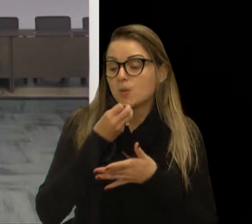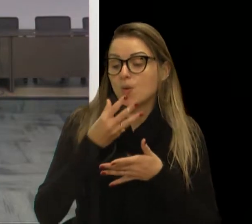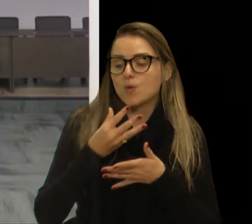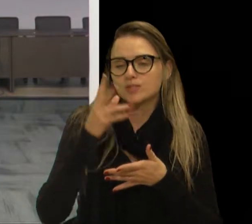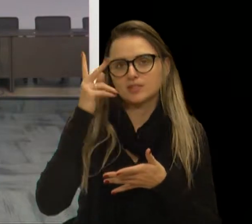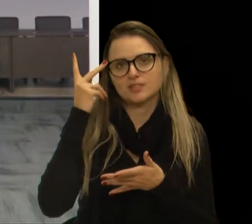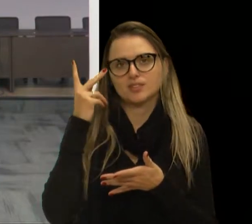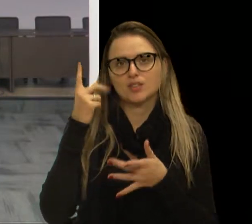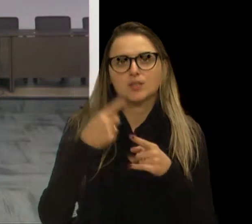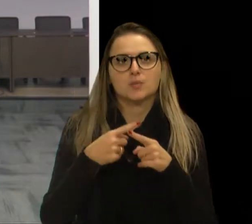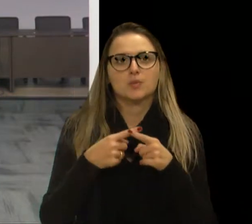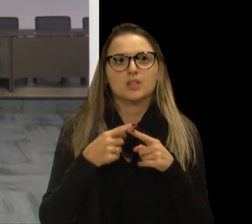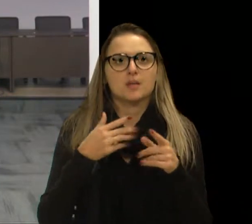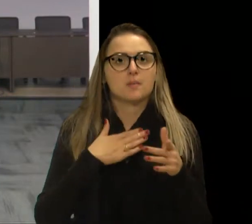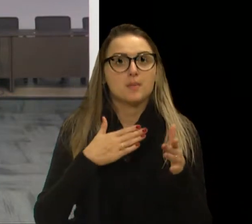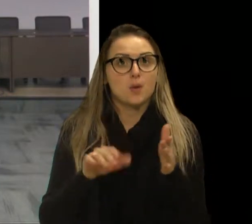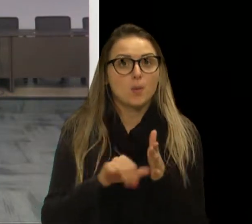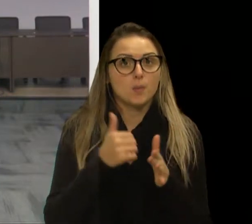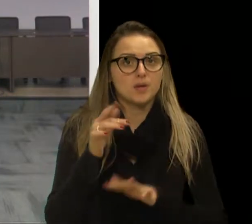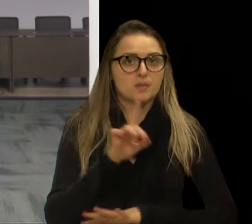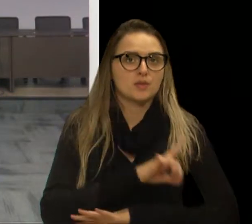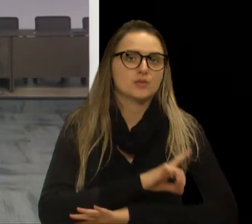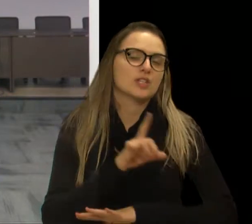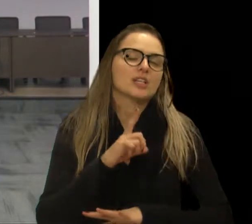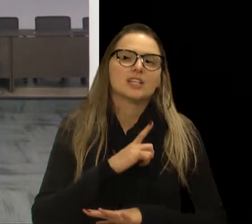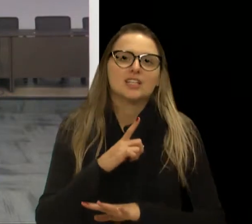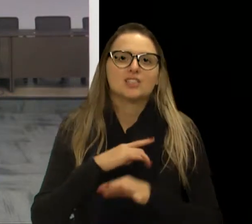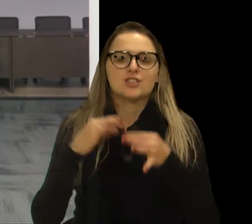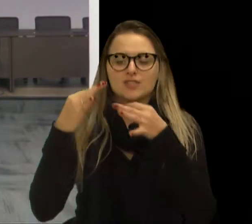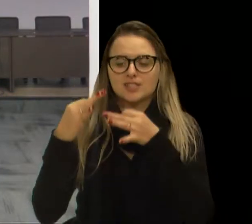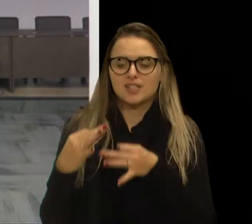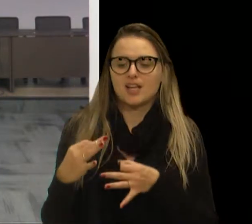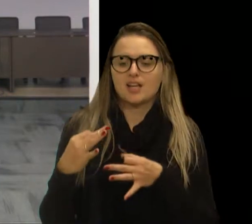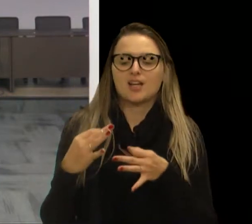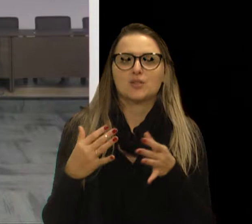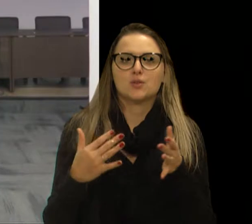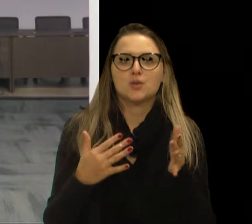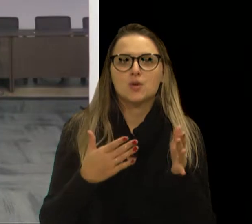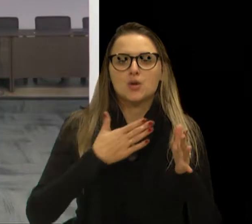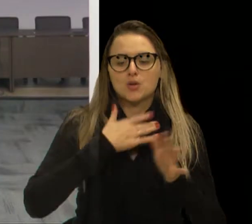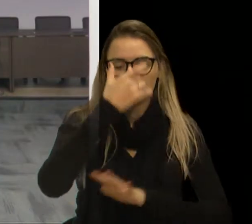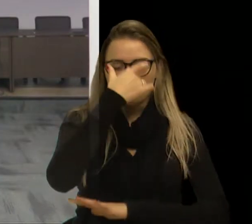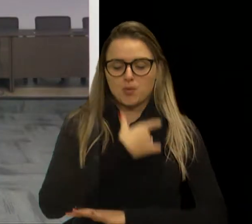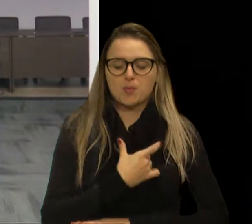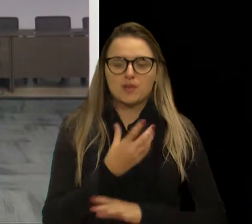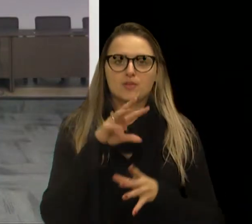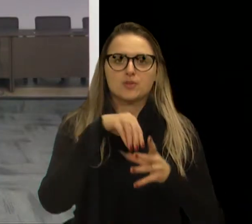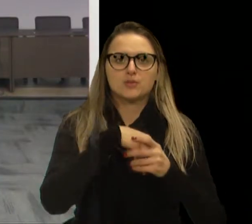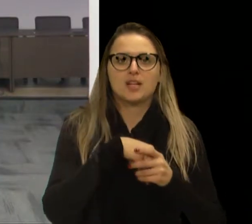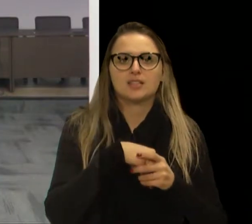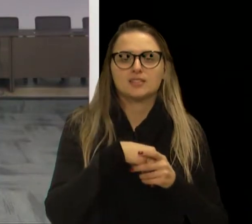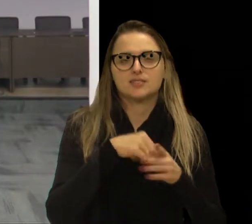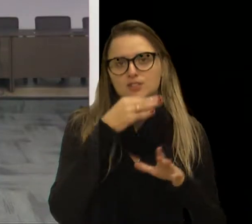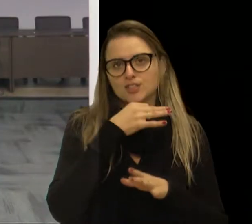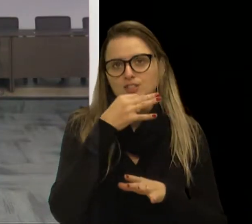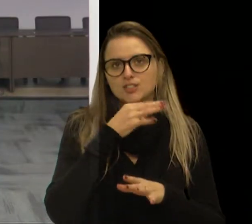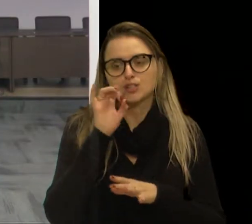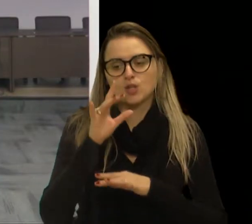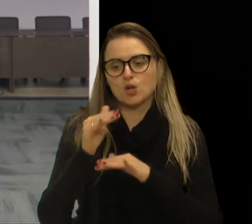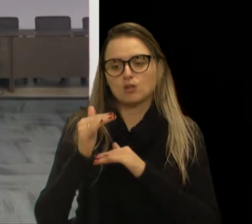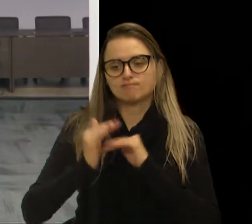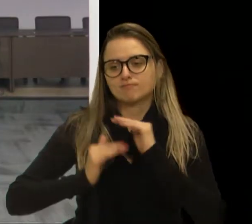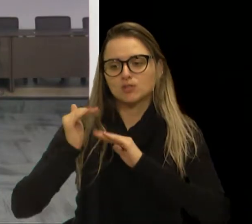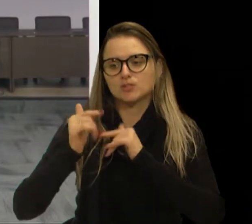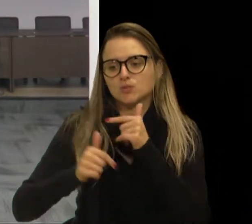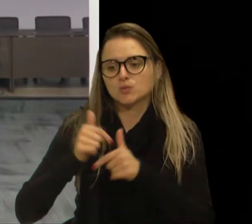naquele momento, e foi no primeiro dia, eu tive a certeza que a identidade com Caxias eu só ia construir através do trabalho, porque as pessoas